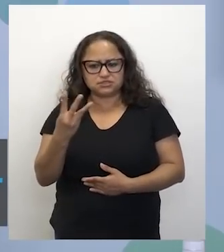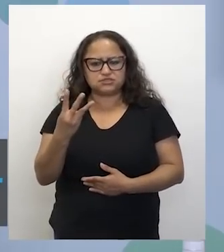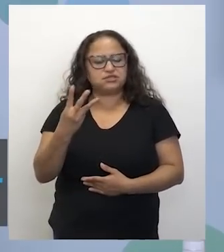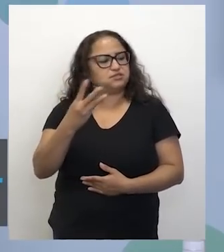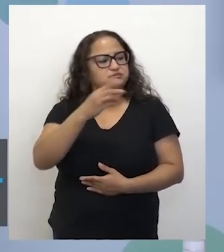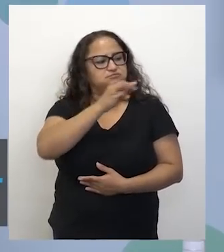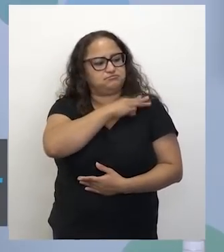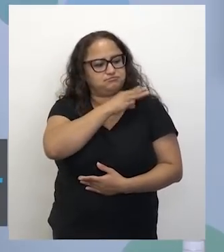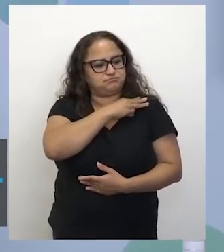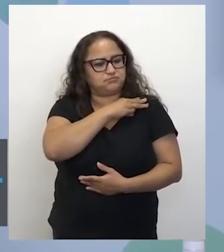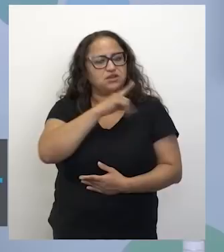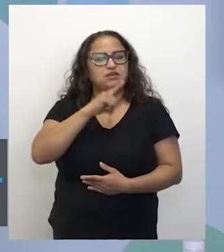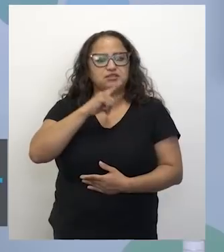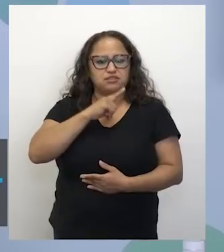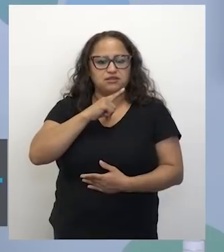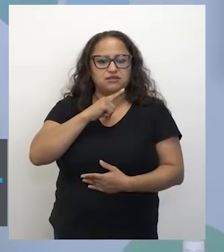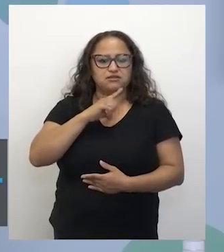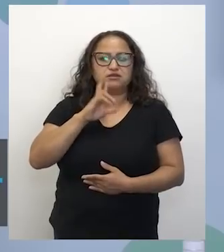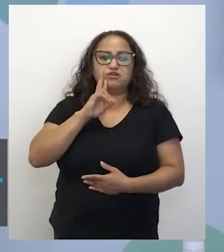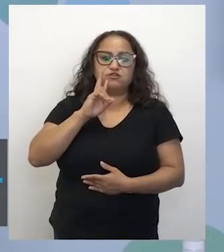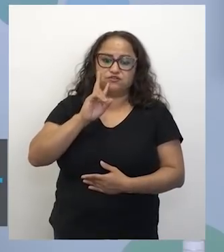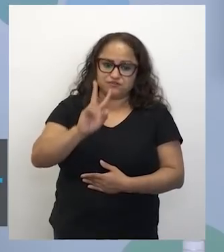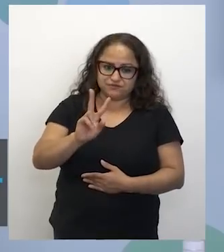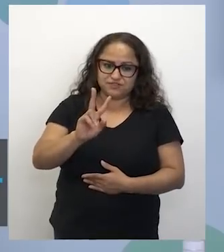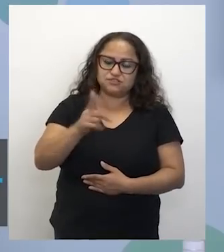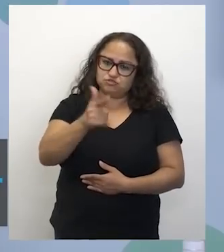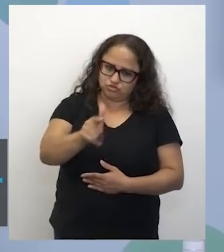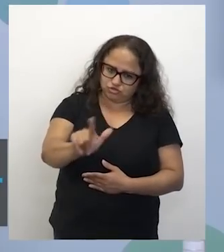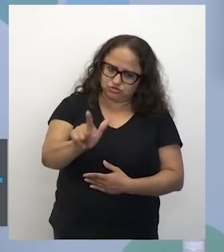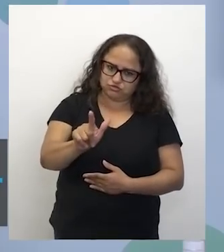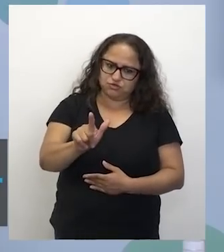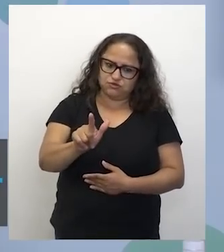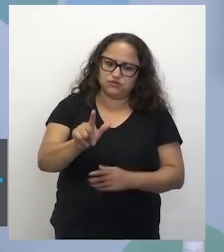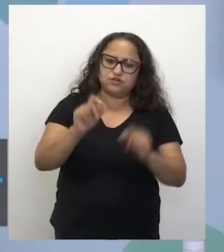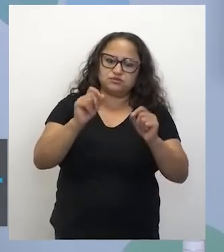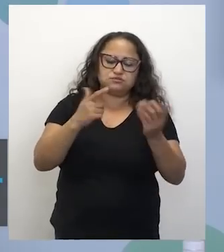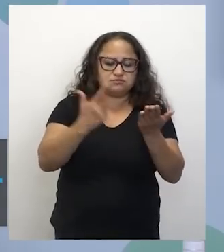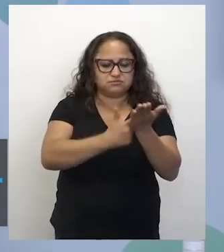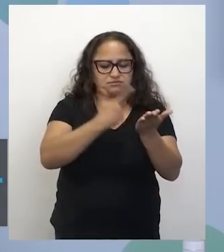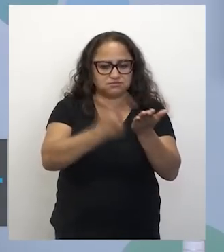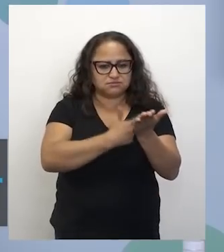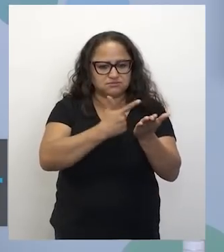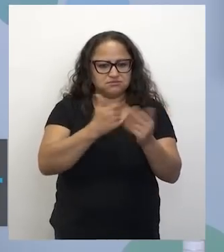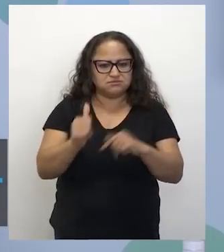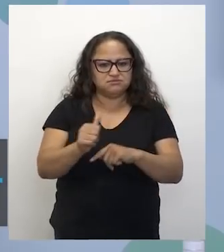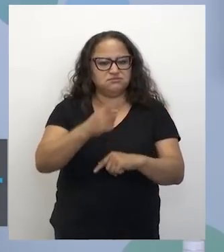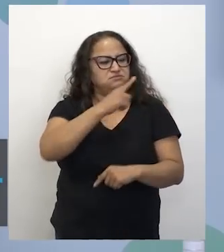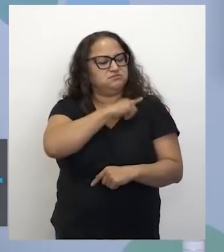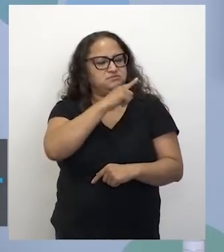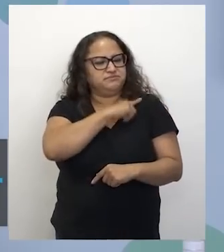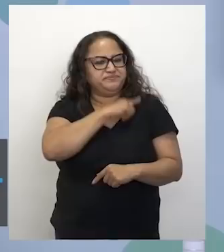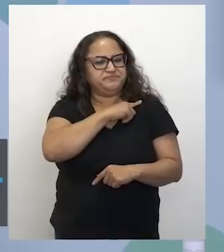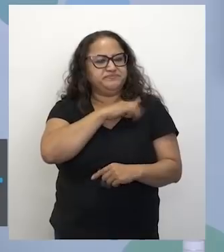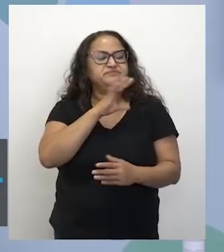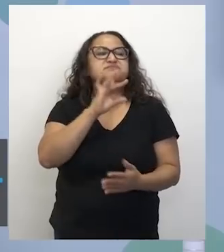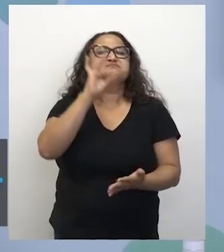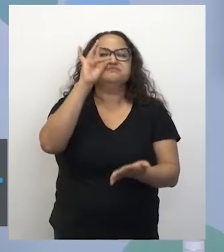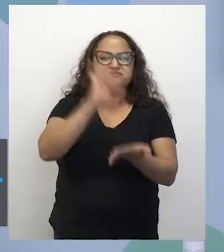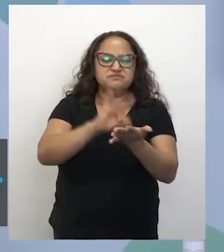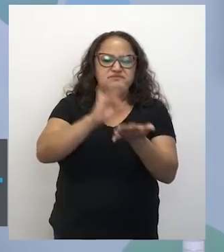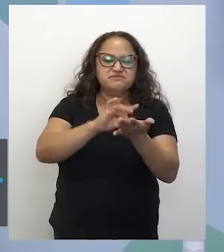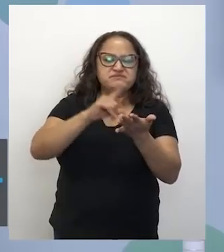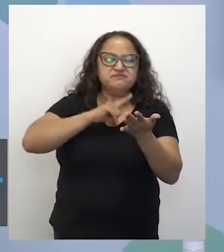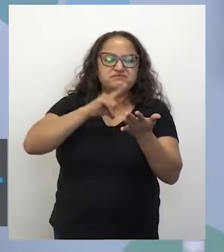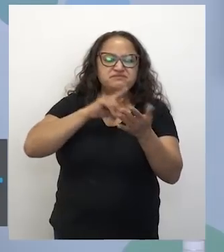vou olhar, na verdade, eu vou olhar novamente o caderno da primeira série, mas eu tenho quase certeza que